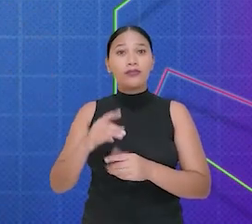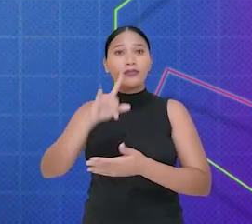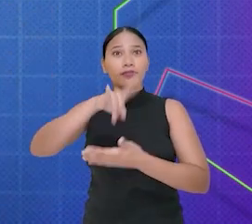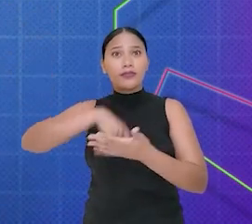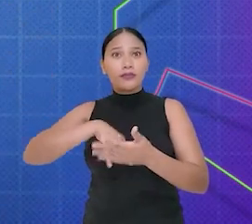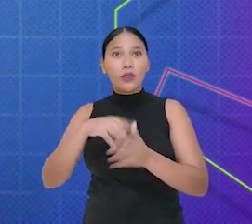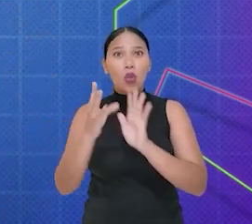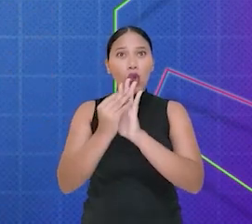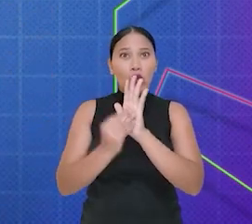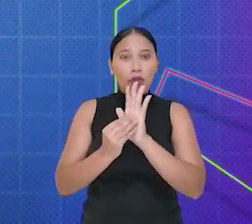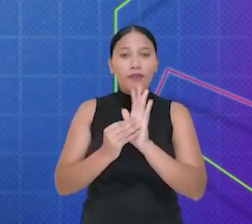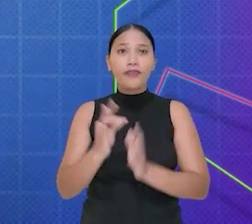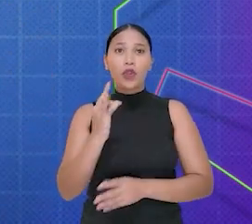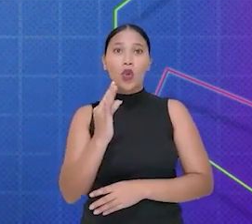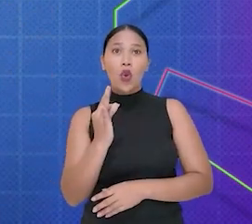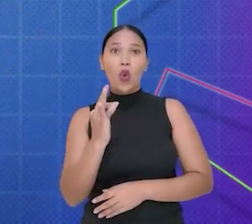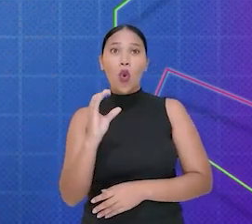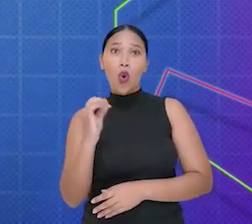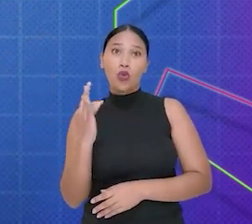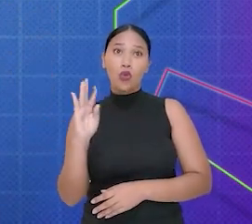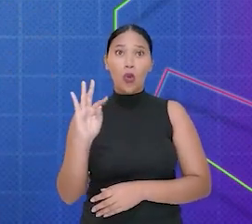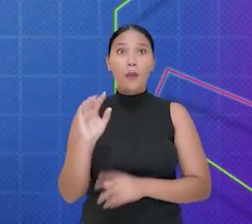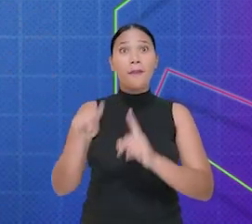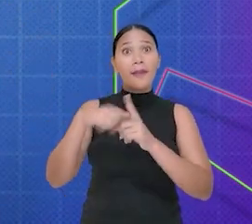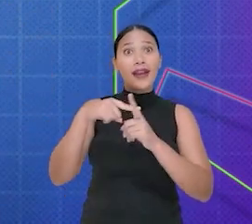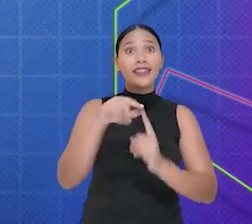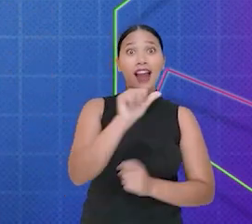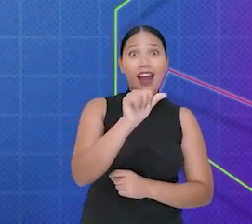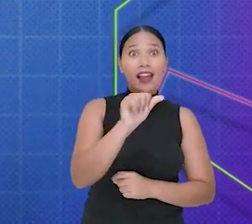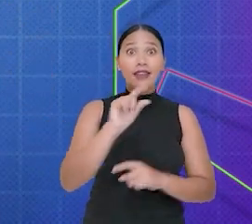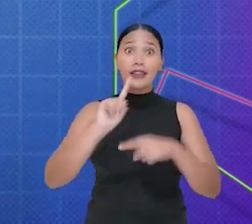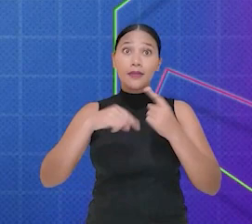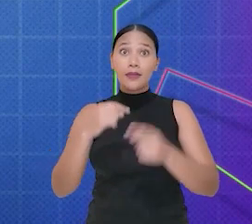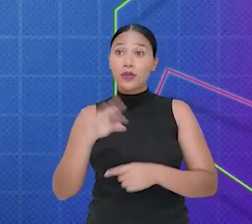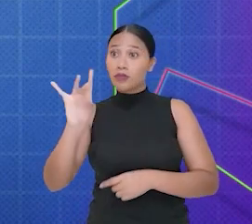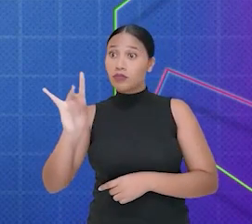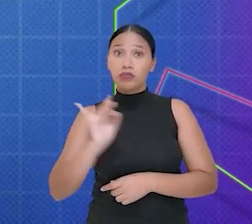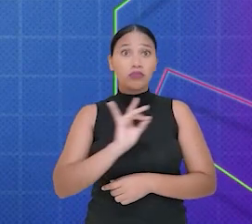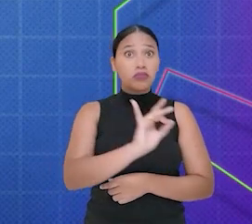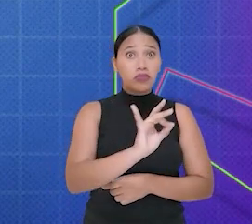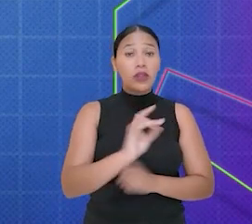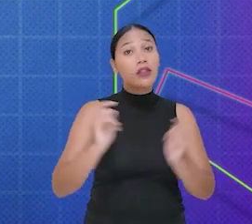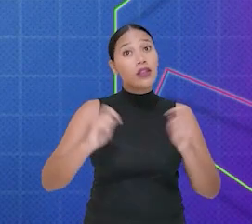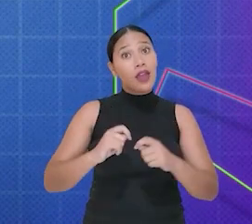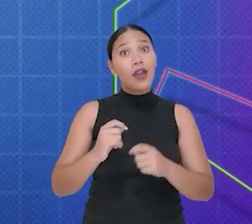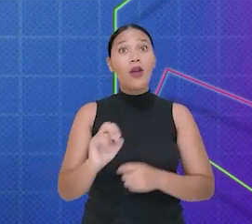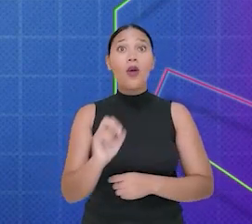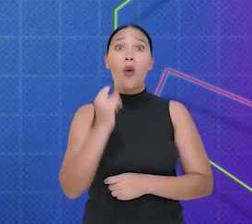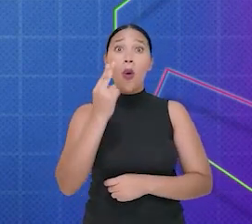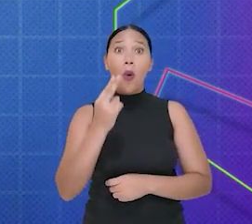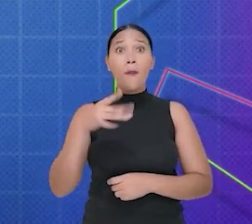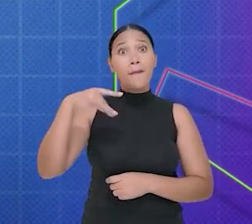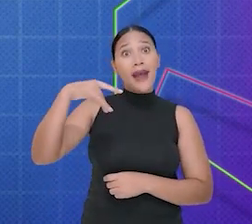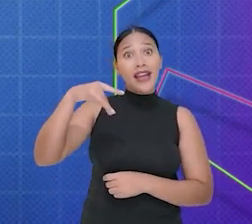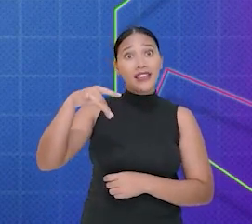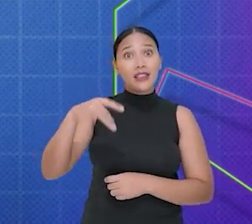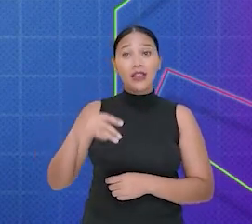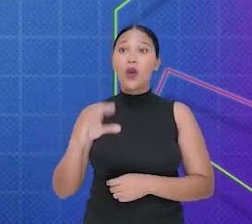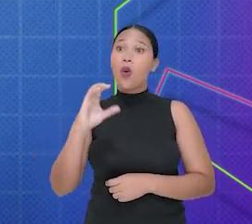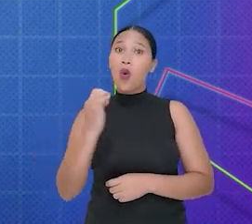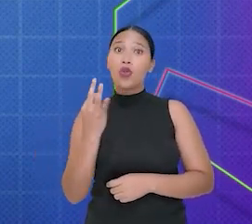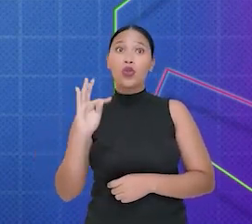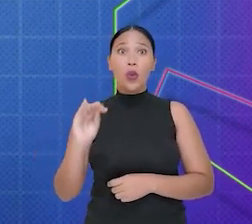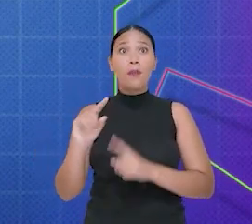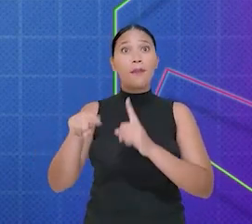ou página, a gente pode utilizar o Ctrl mais A e em seguida copiar e colar em um novo documento ou página